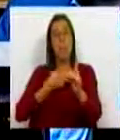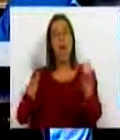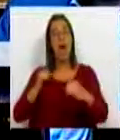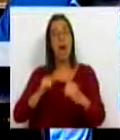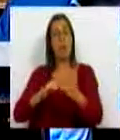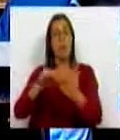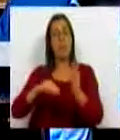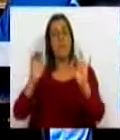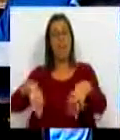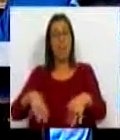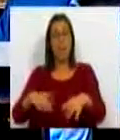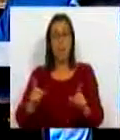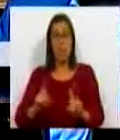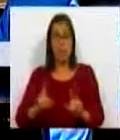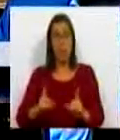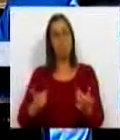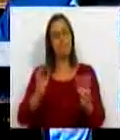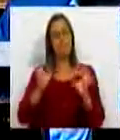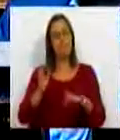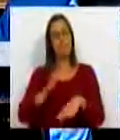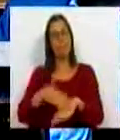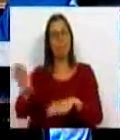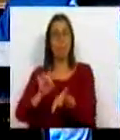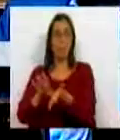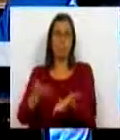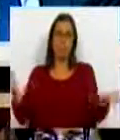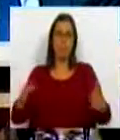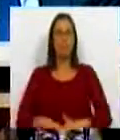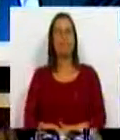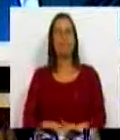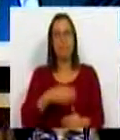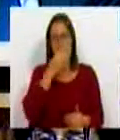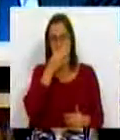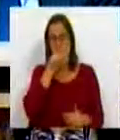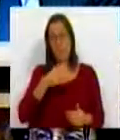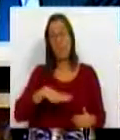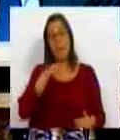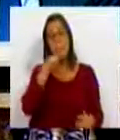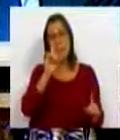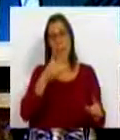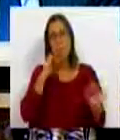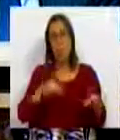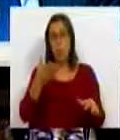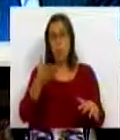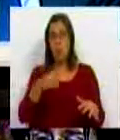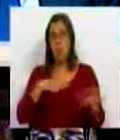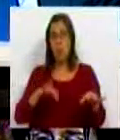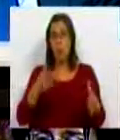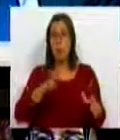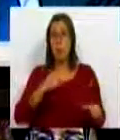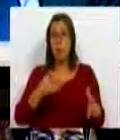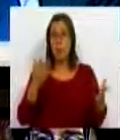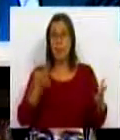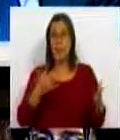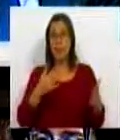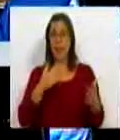mútuo acordo, porque senão o último caminho era mesmo o despedimento. E queria lhe dizer... Peço que conclua, Sr. Deputado. Vou concluir, Sr.